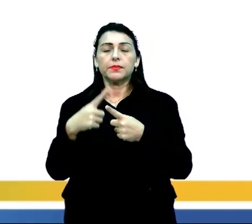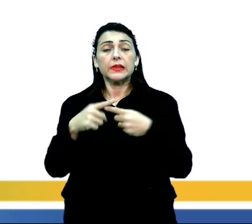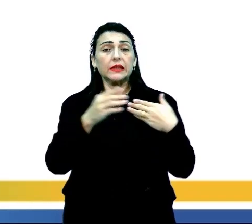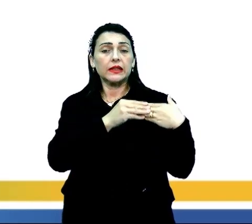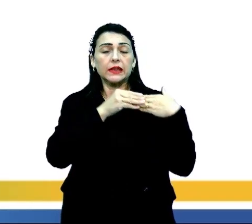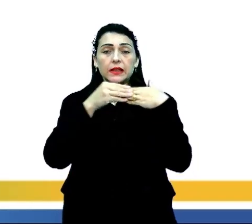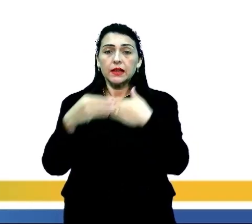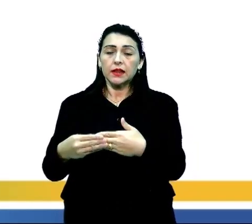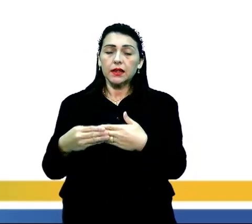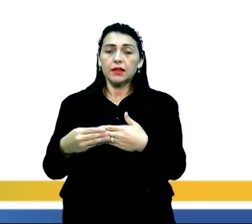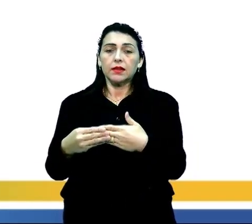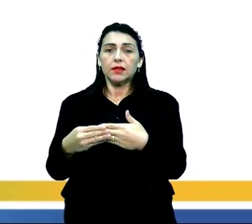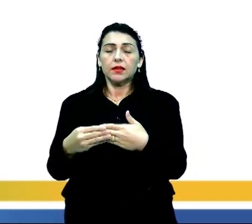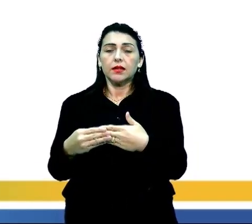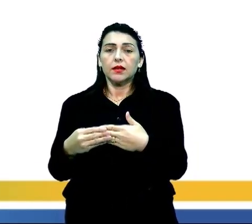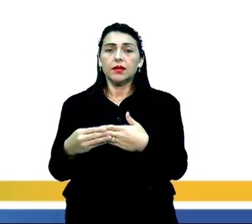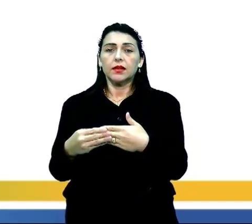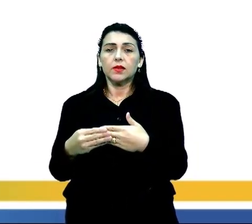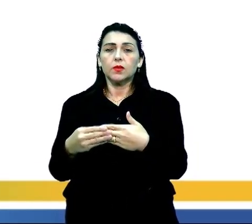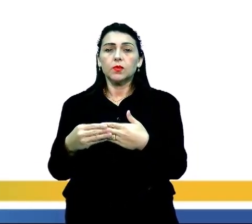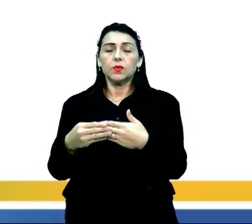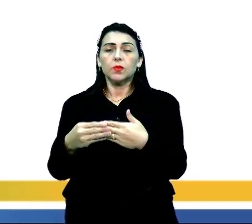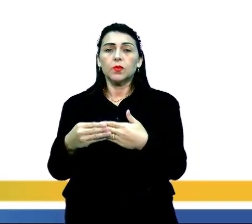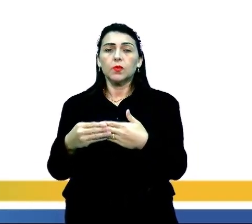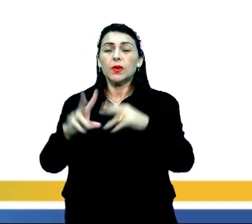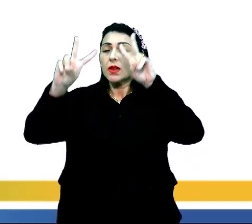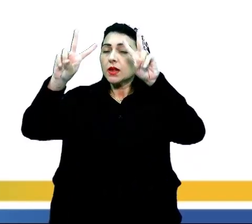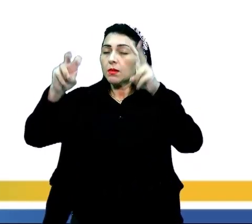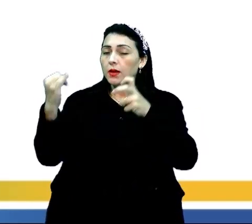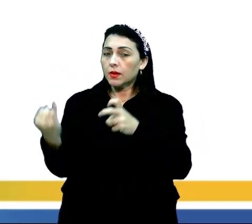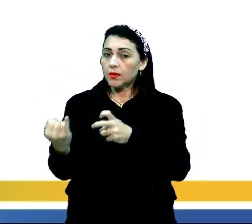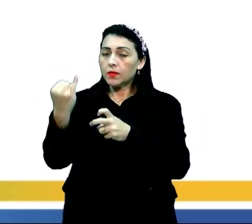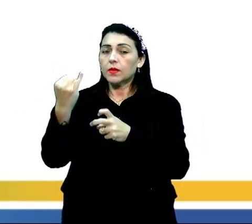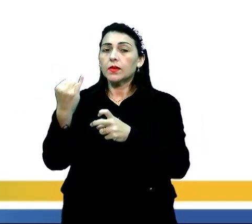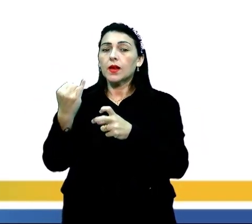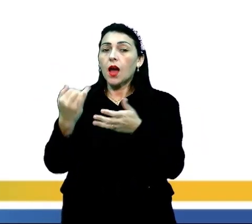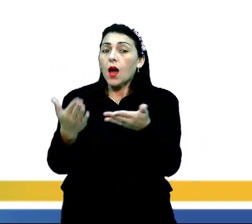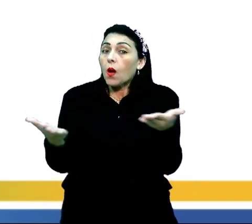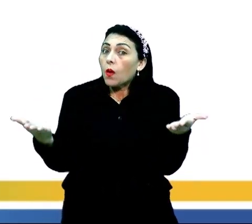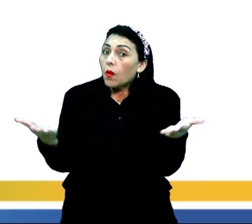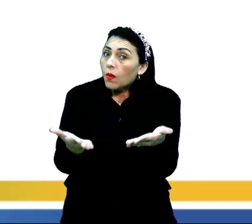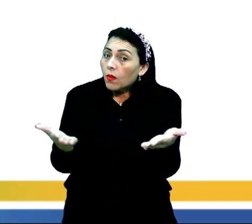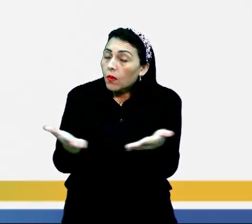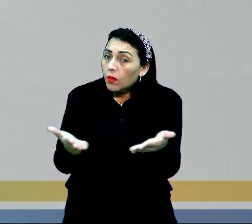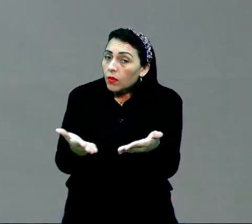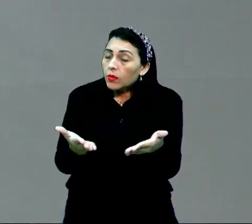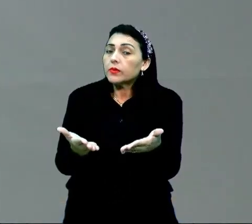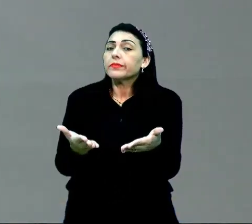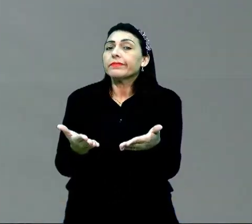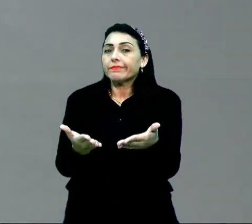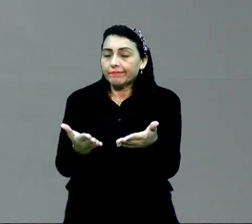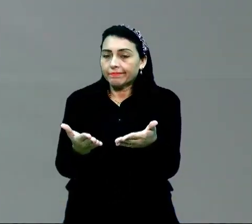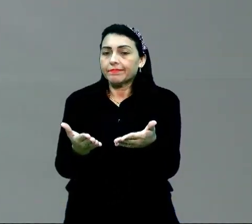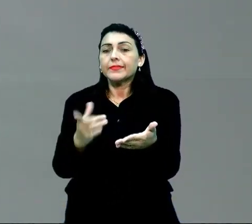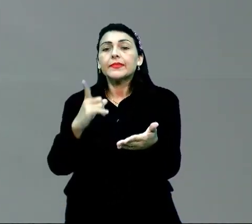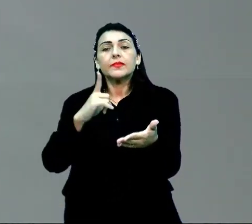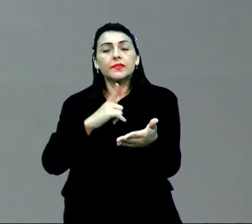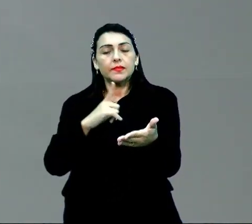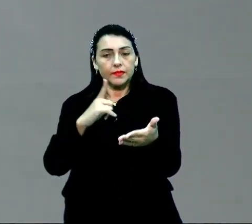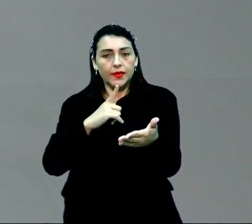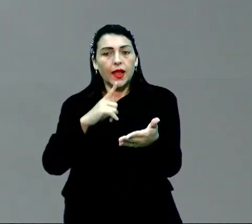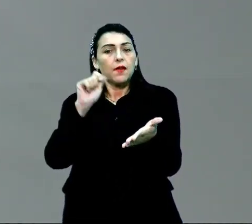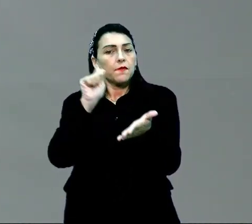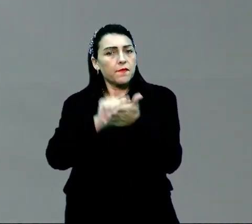traz uma temática muito interessante. Ele disse, ó, atualmente... Então, assim, teve a obra que